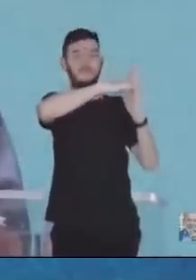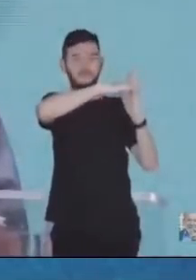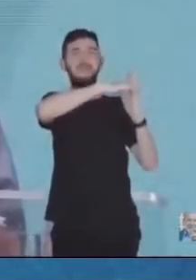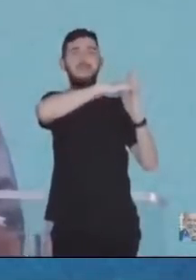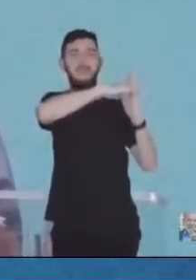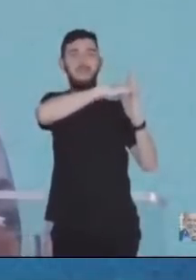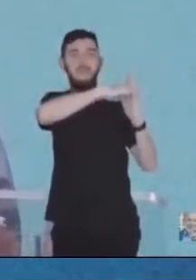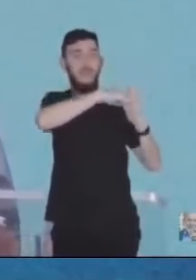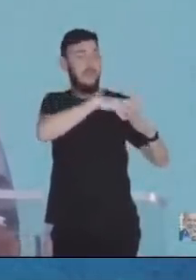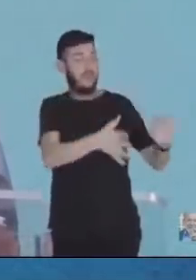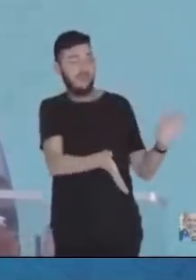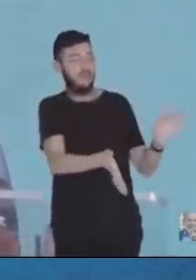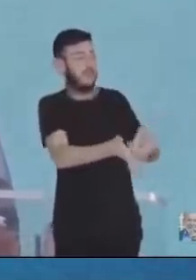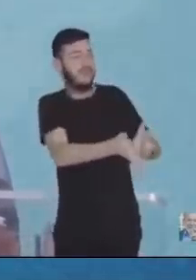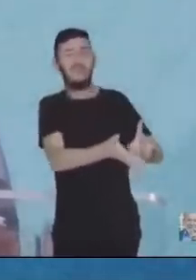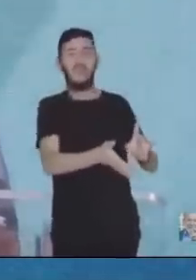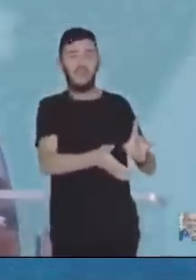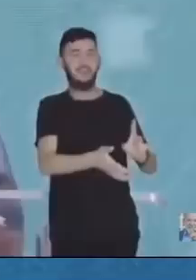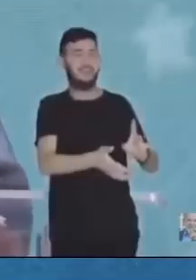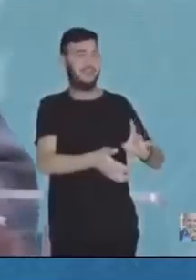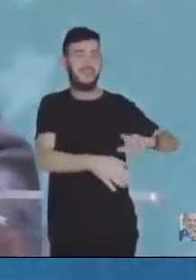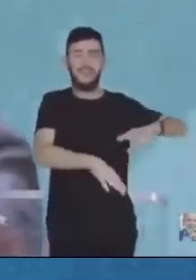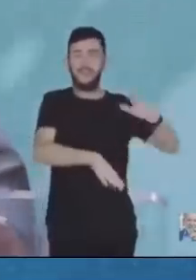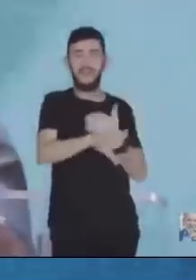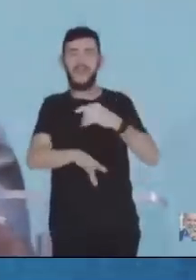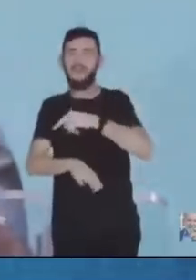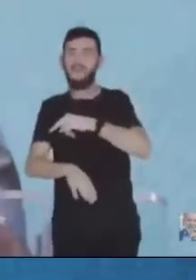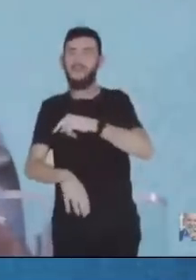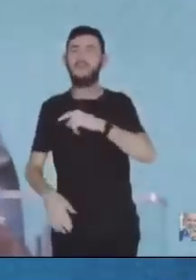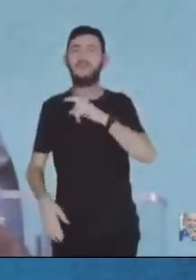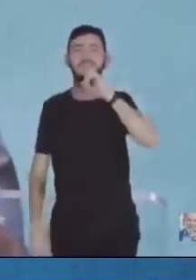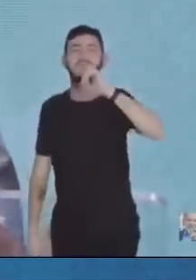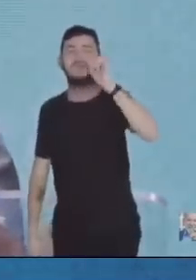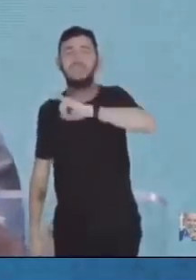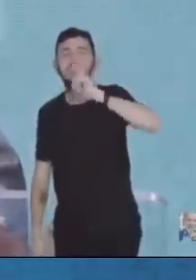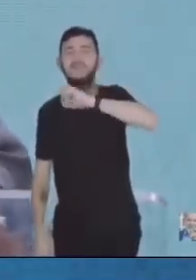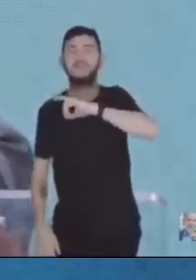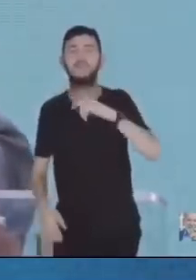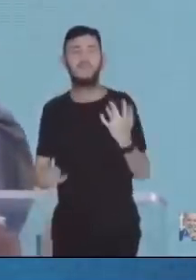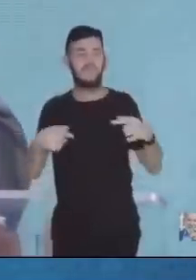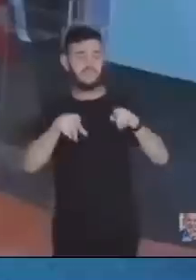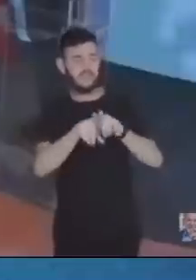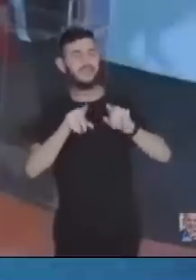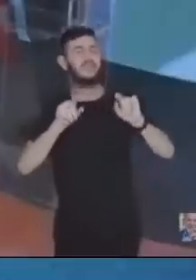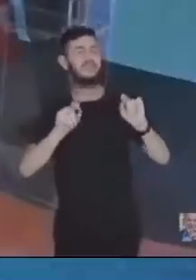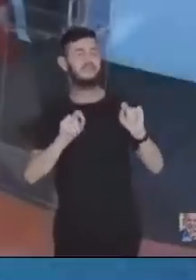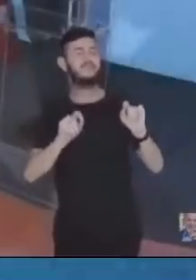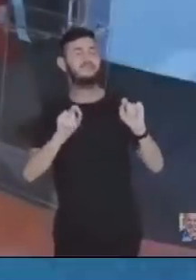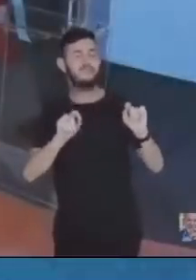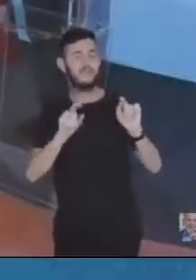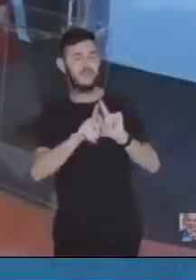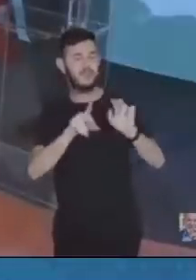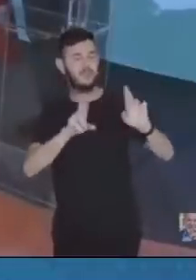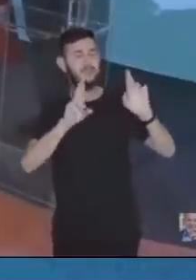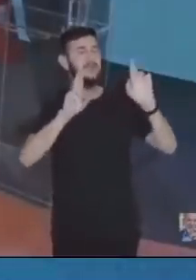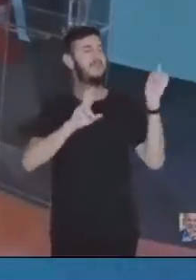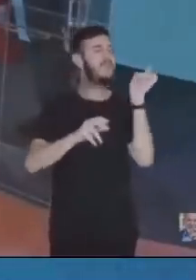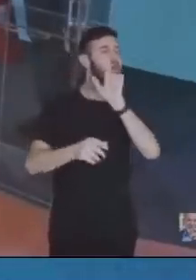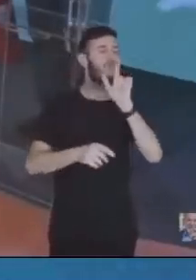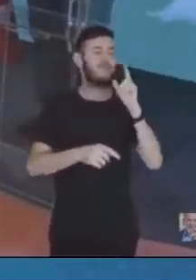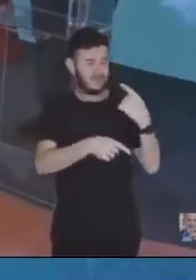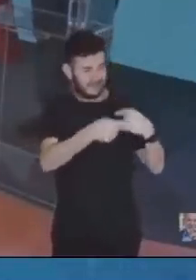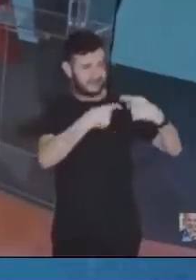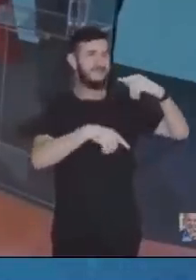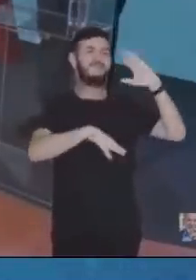maior que a mentira. E a esperança, mais uma vez, haverá de vencer o medo. O pesadelo